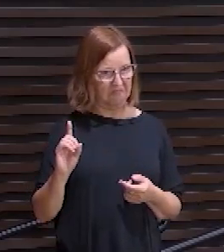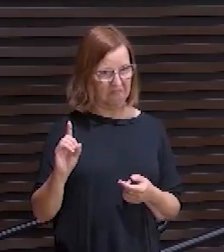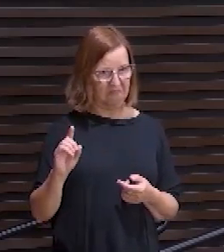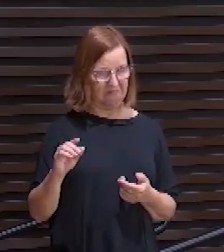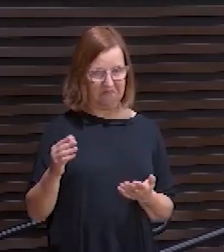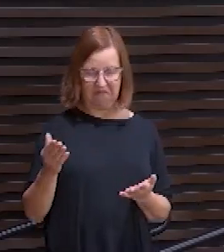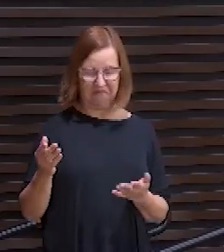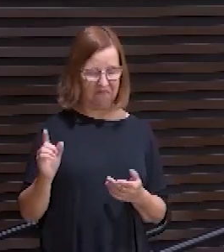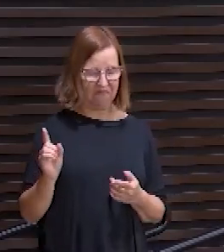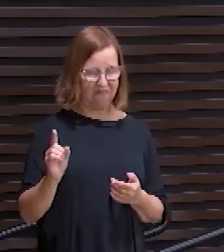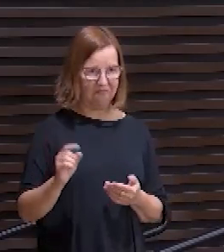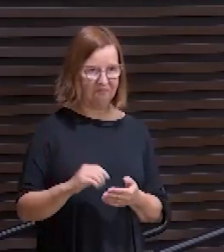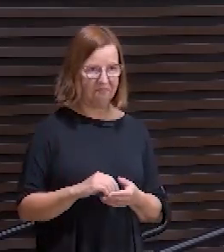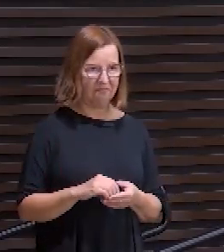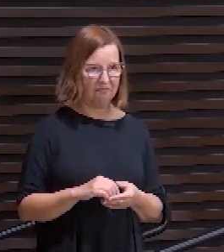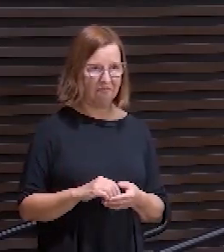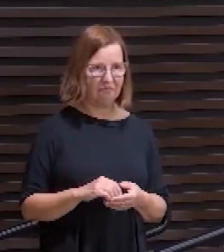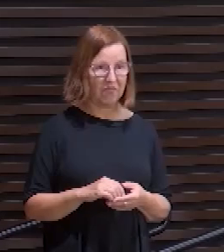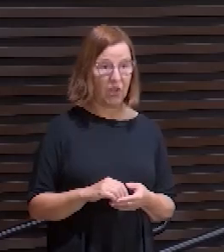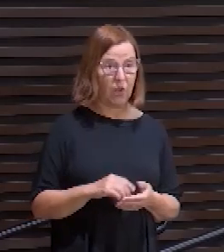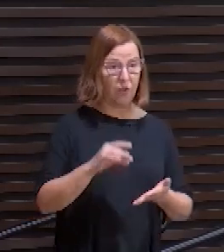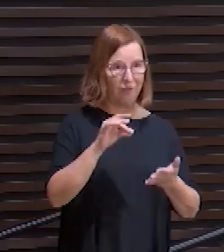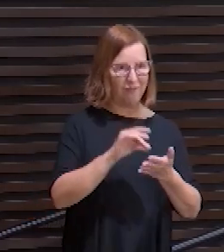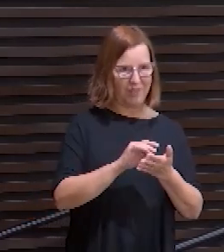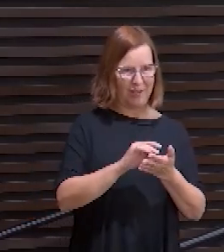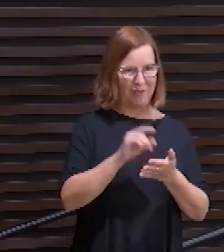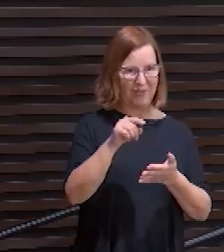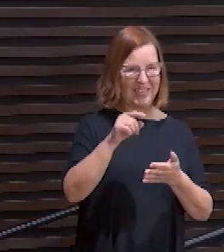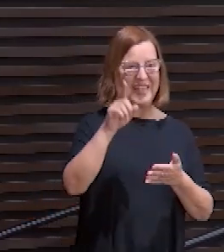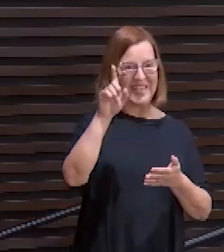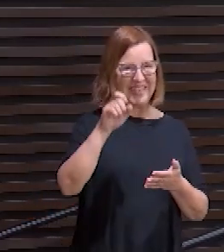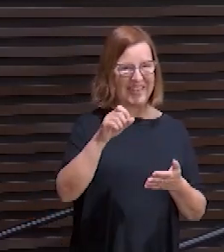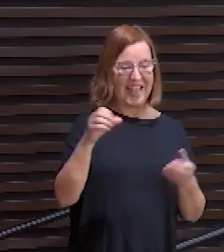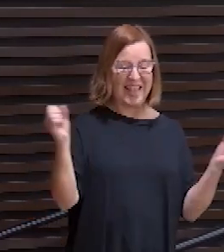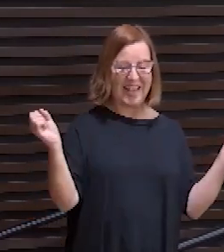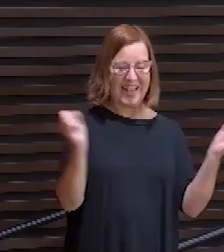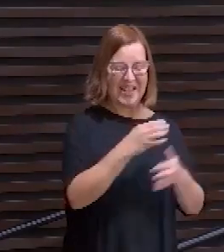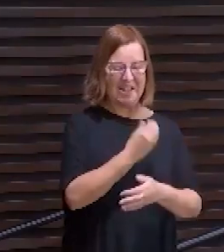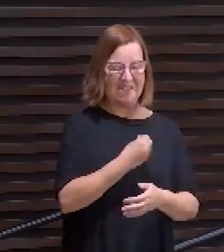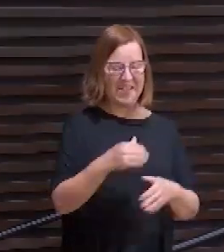batalhas. É o fato de você ser uma nova criatura em Cristo Jesus.